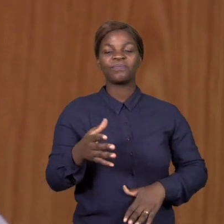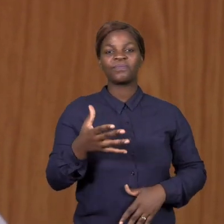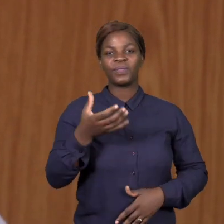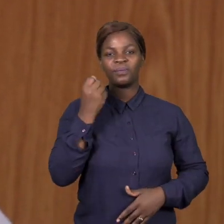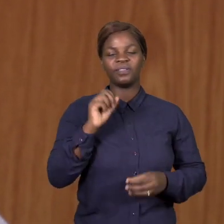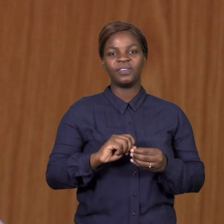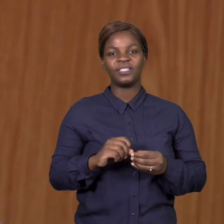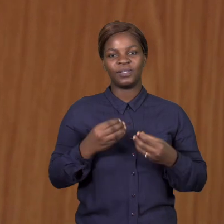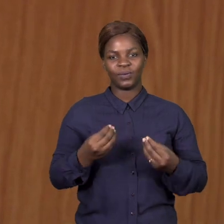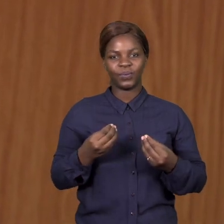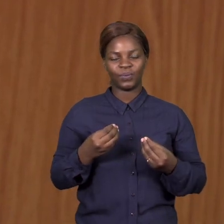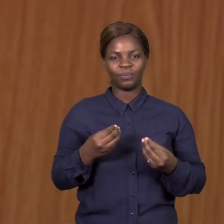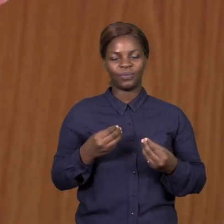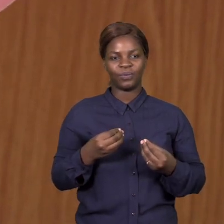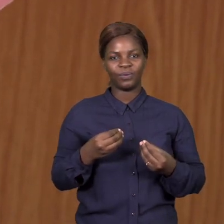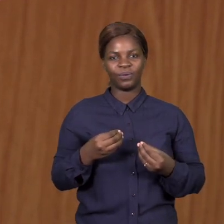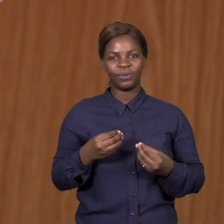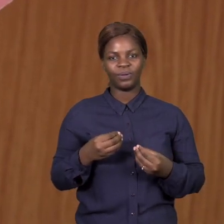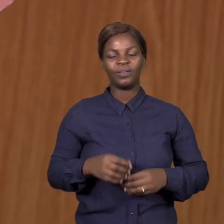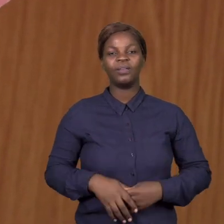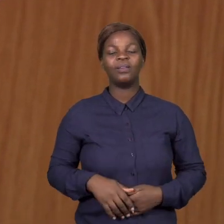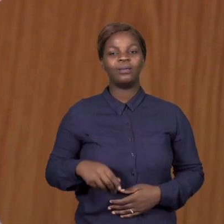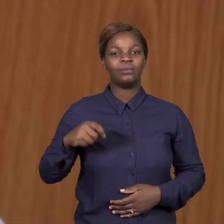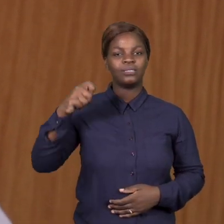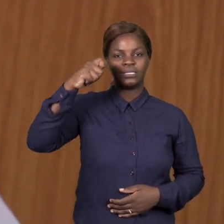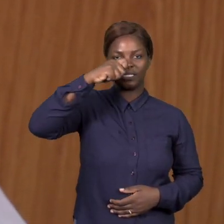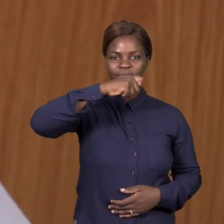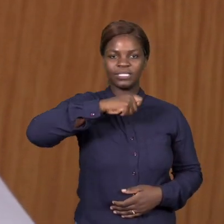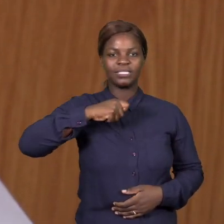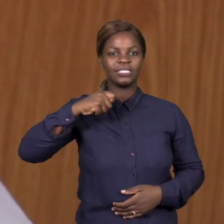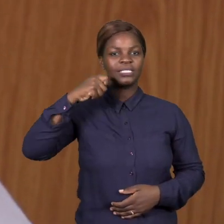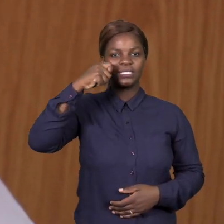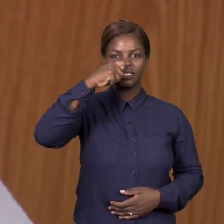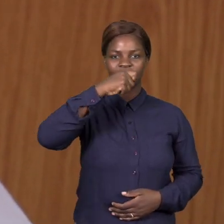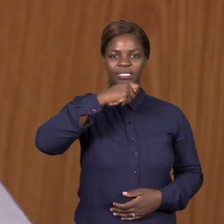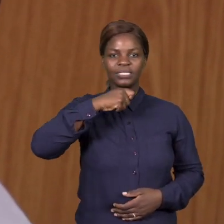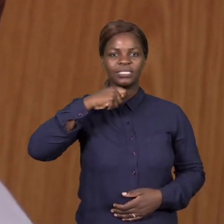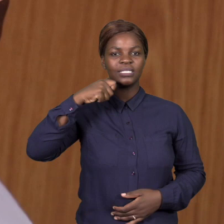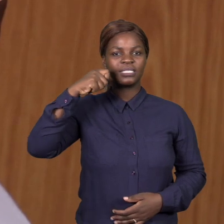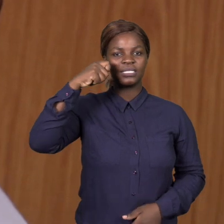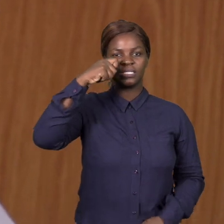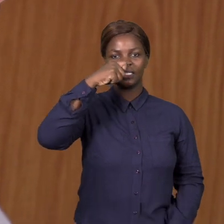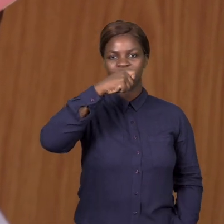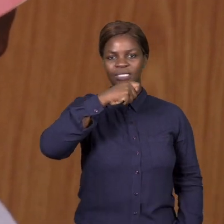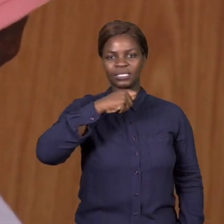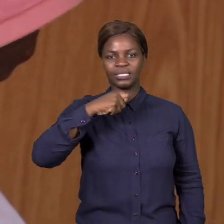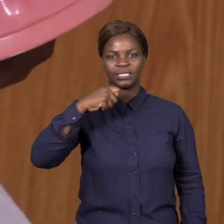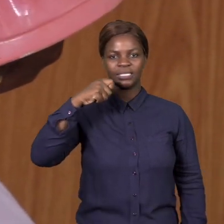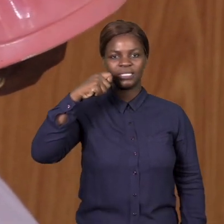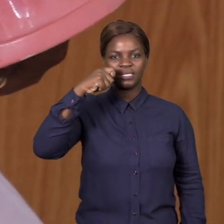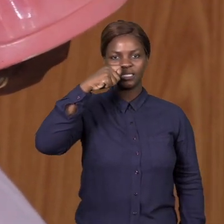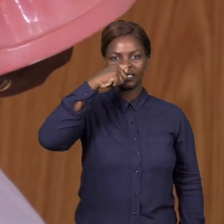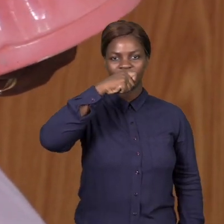de maneiras que... Mas é mais ou menos assim. Vamos fazer um movimento circular, circular, circular.